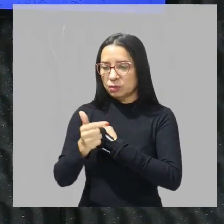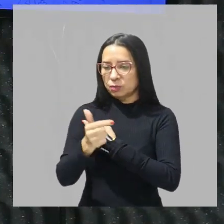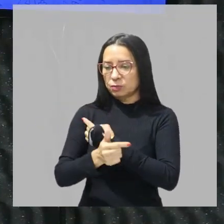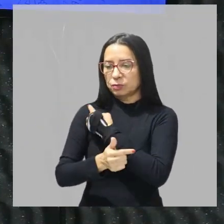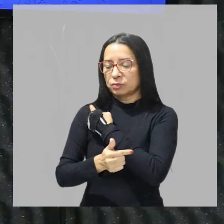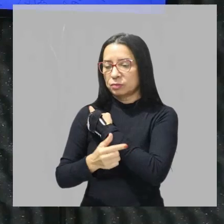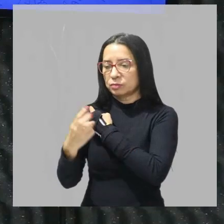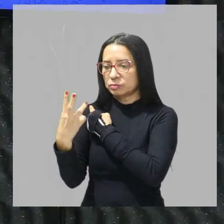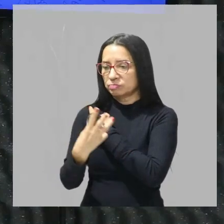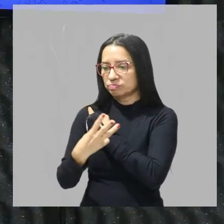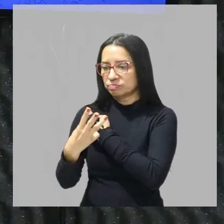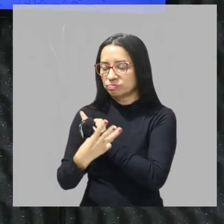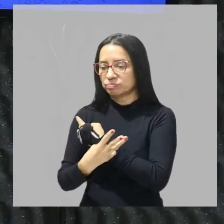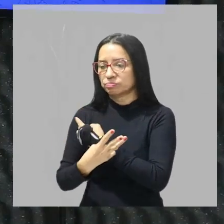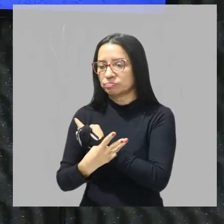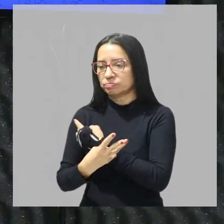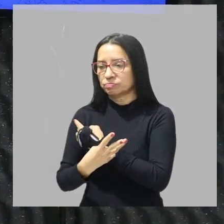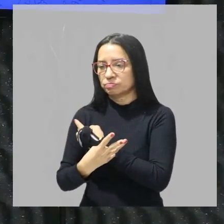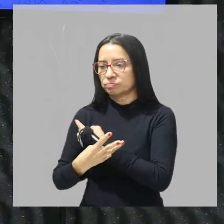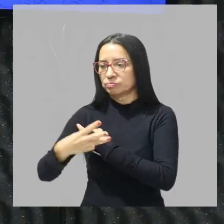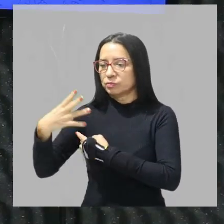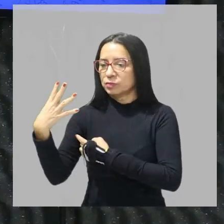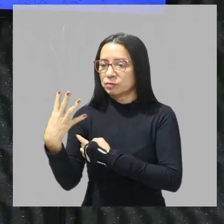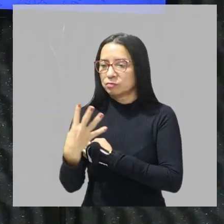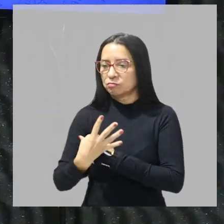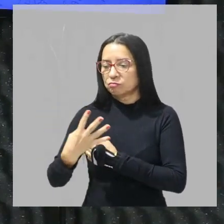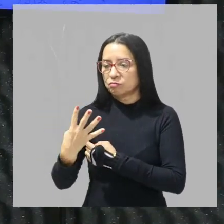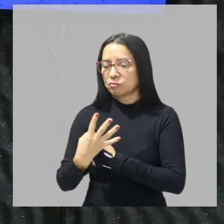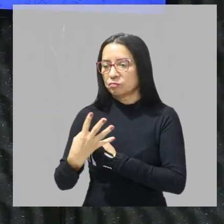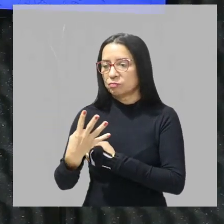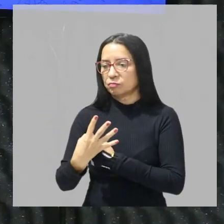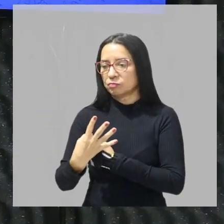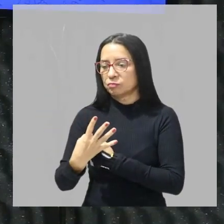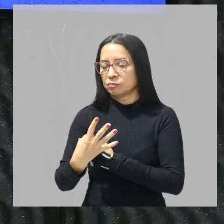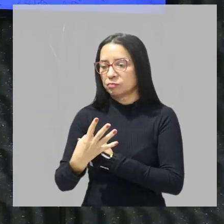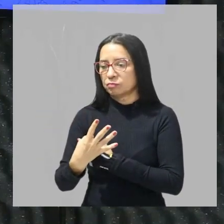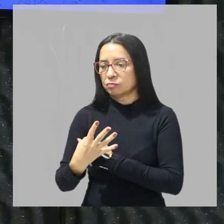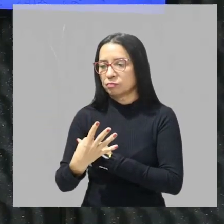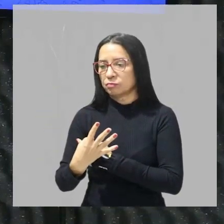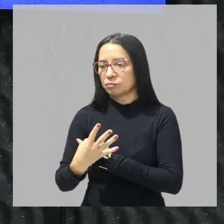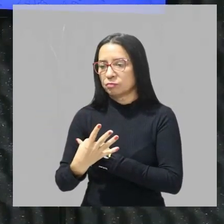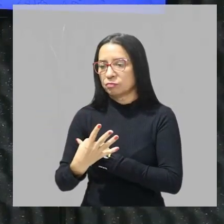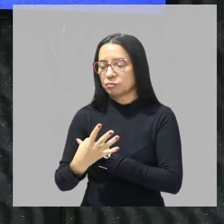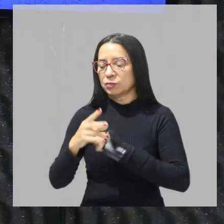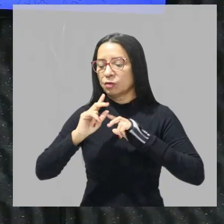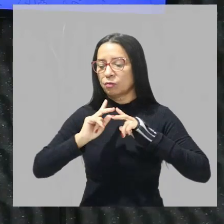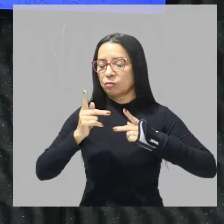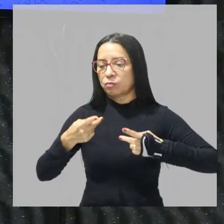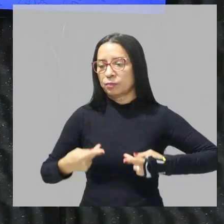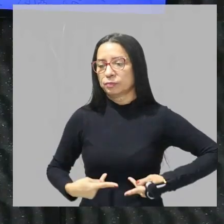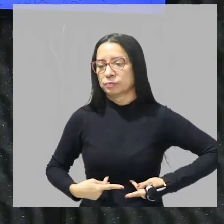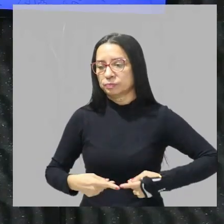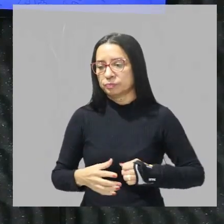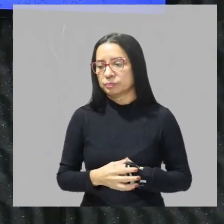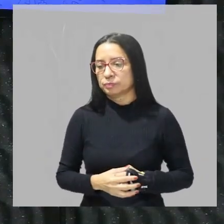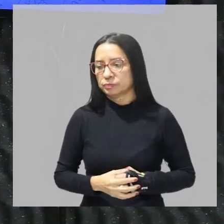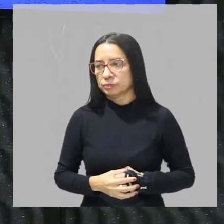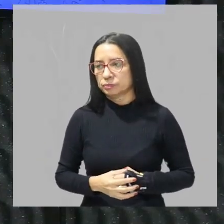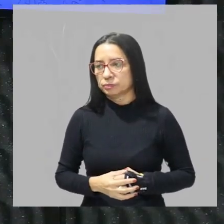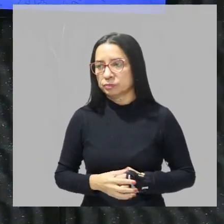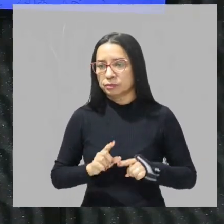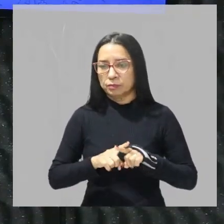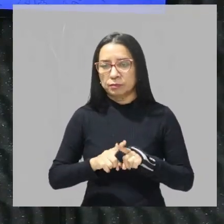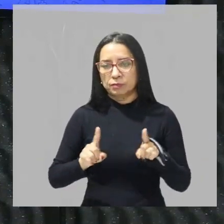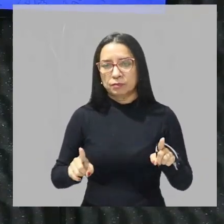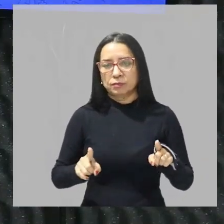pelo peixe-pedra e o quarto nível trófico formado aqui pelo ser humano. Mas aqui, ó,